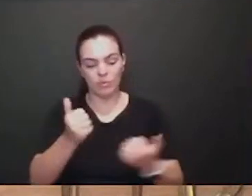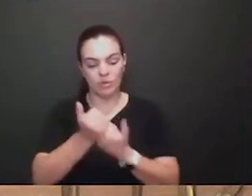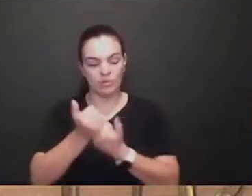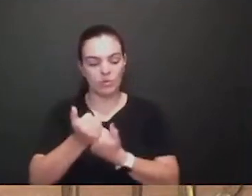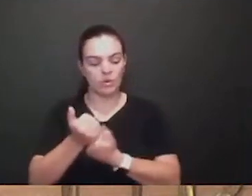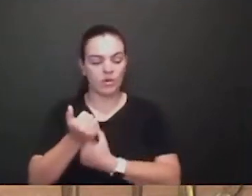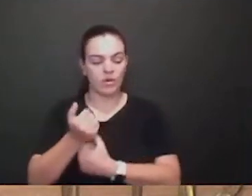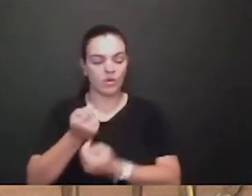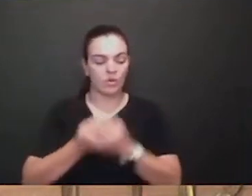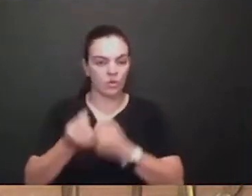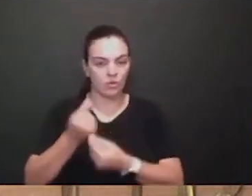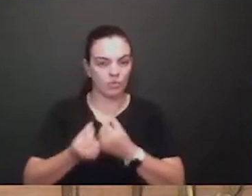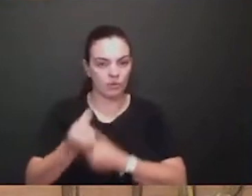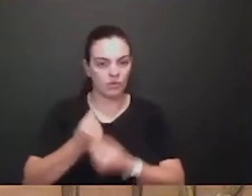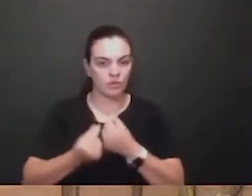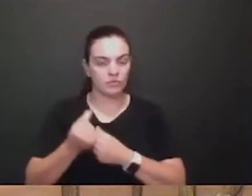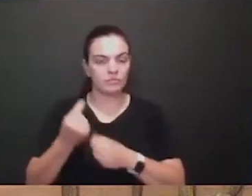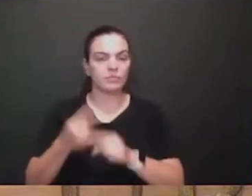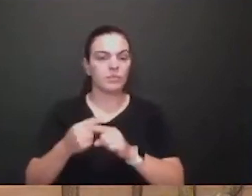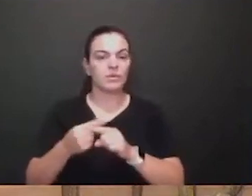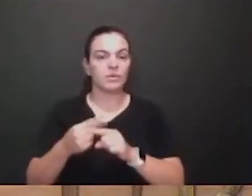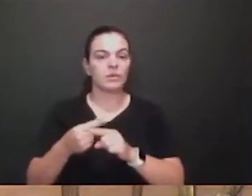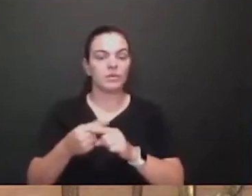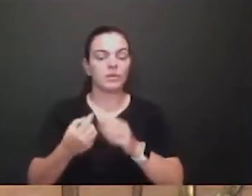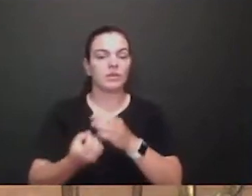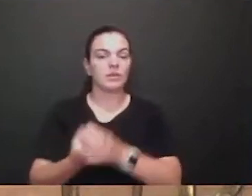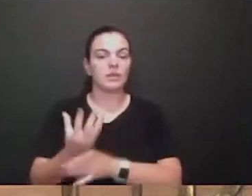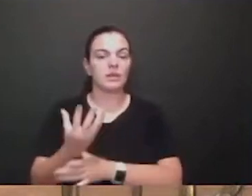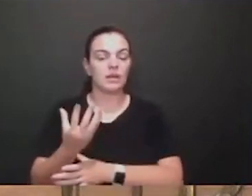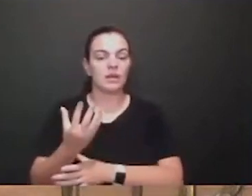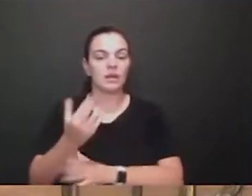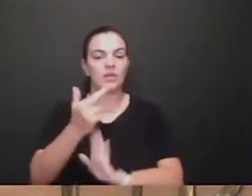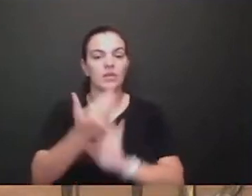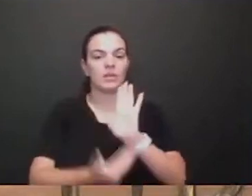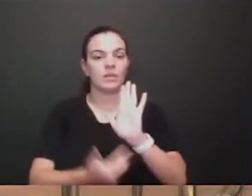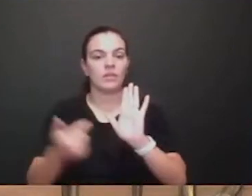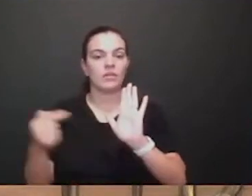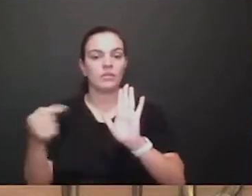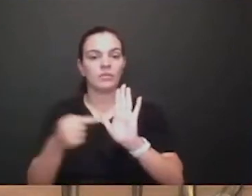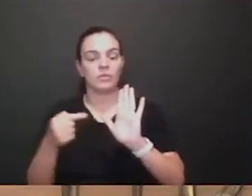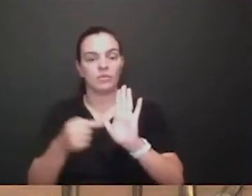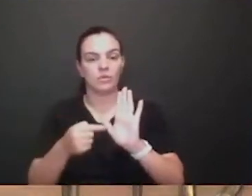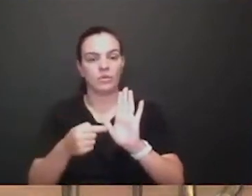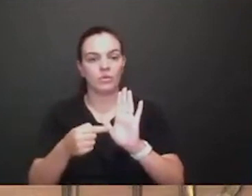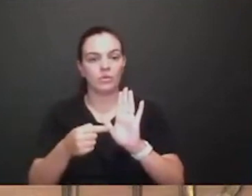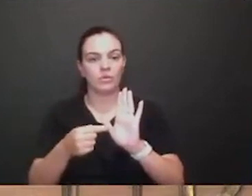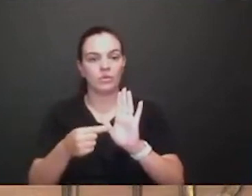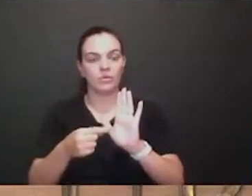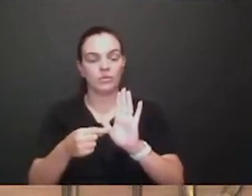Economia, por eles terem elaborado um relatório muito,